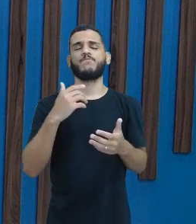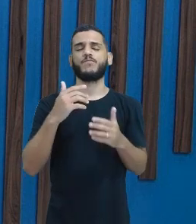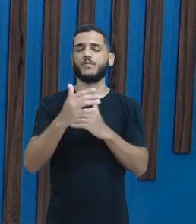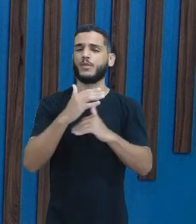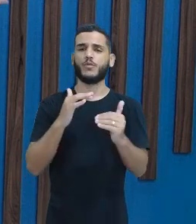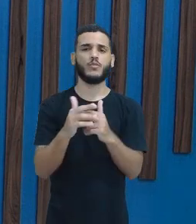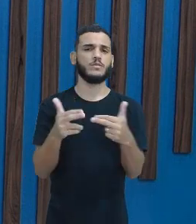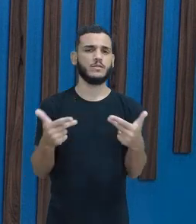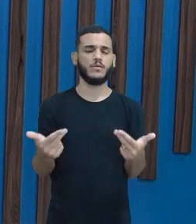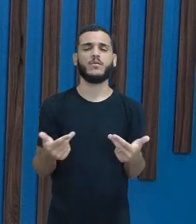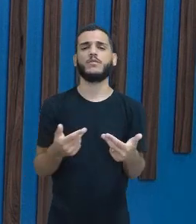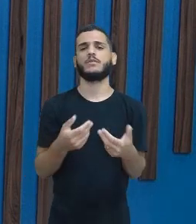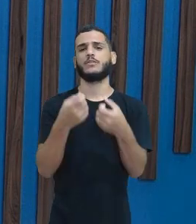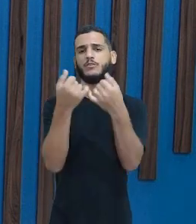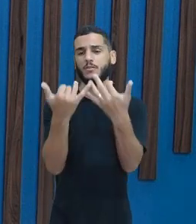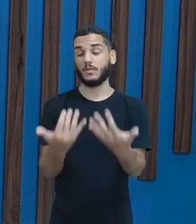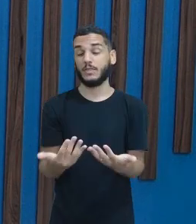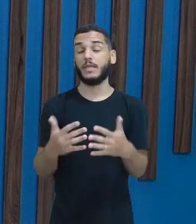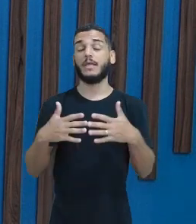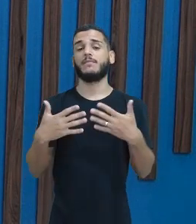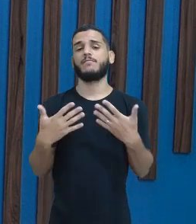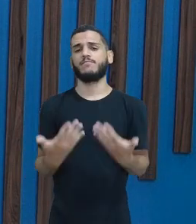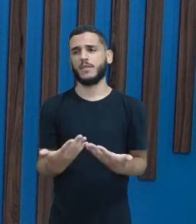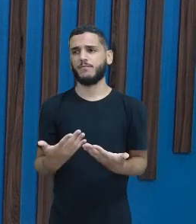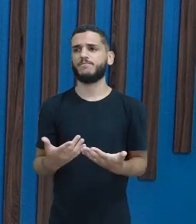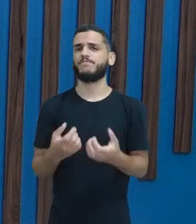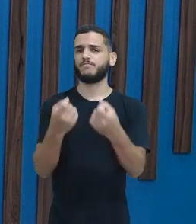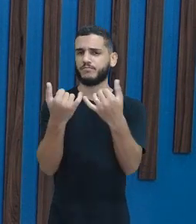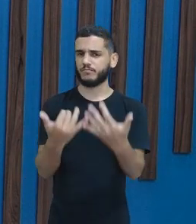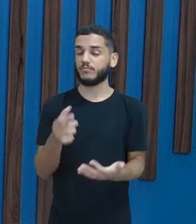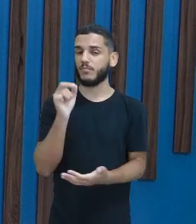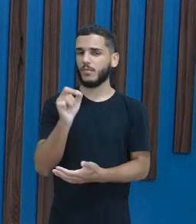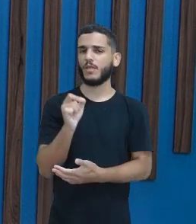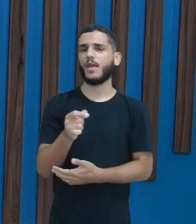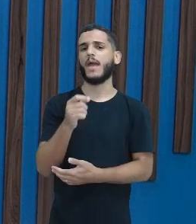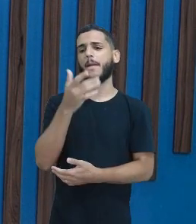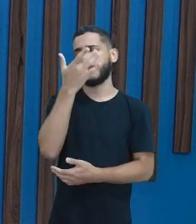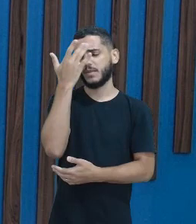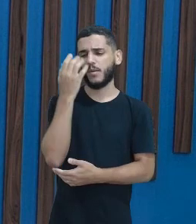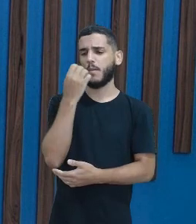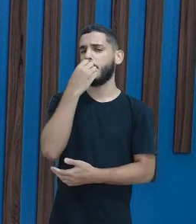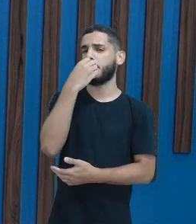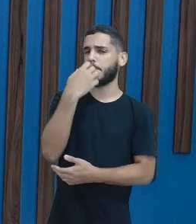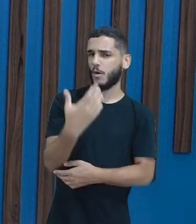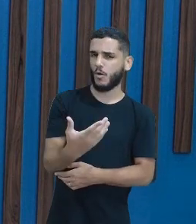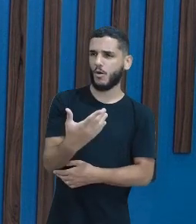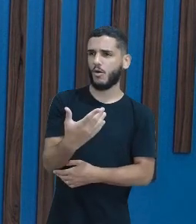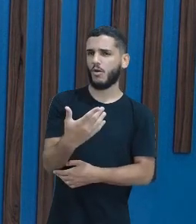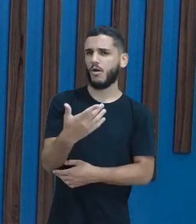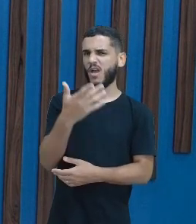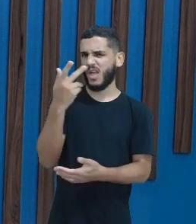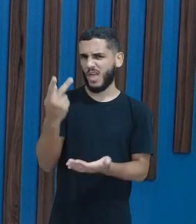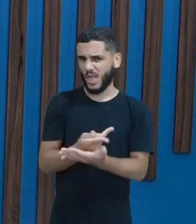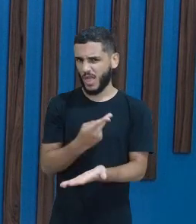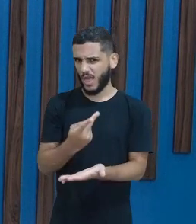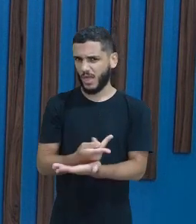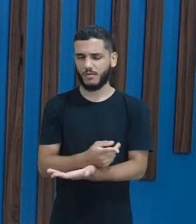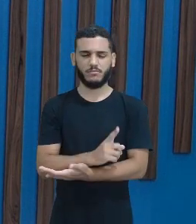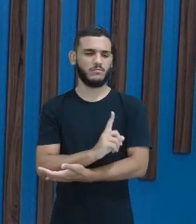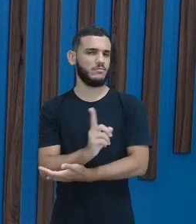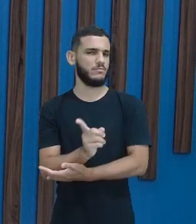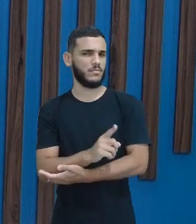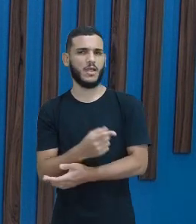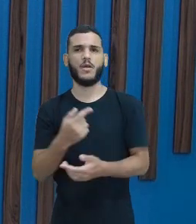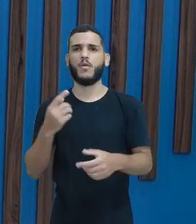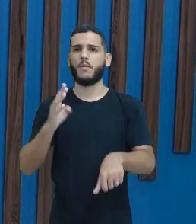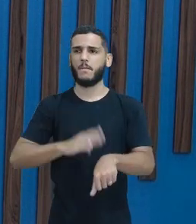daquelas contações. Inclusive, conta-se que um bom griot, um bom griote não erra na